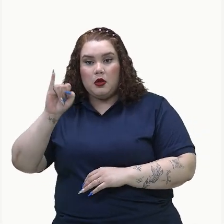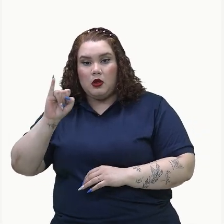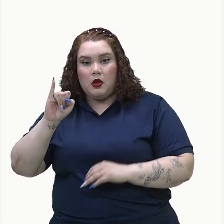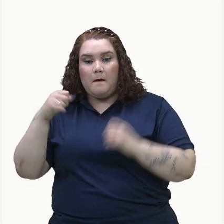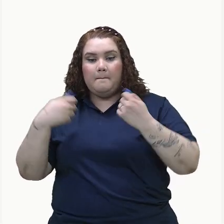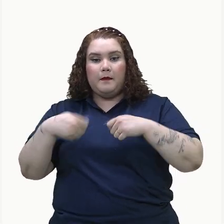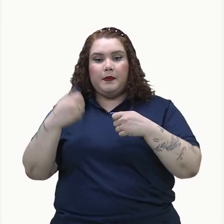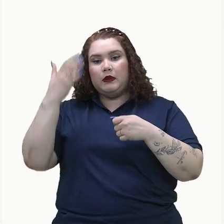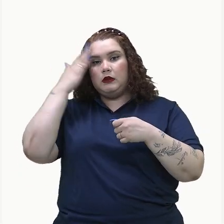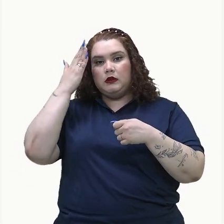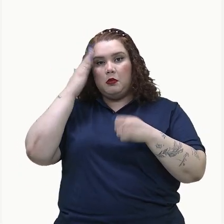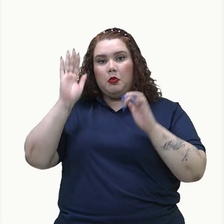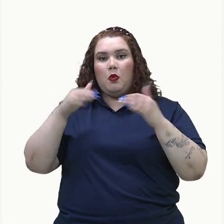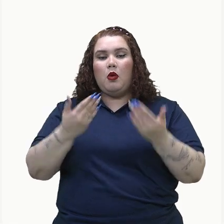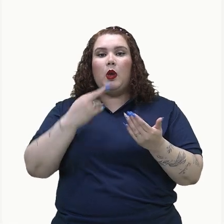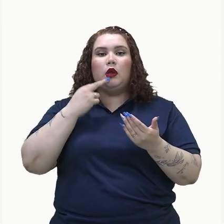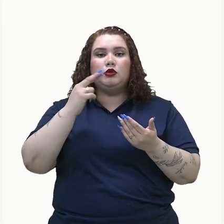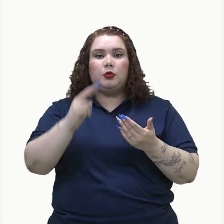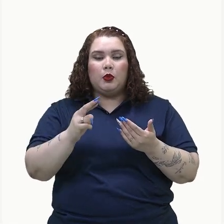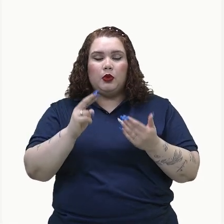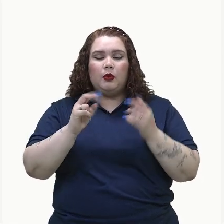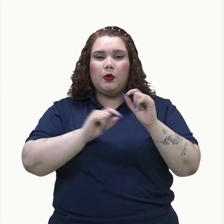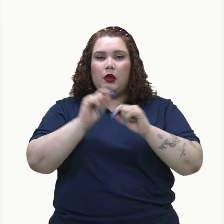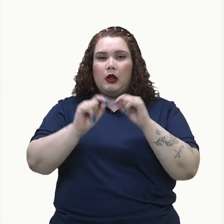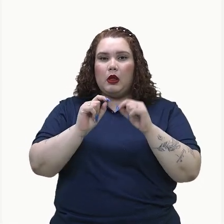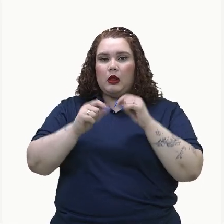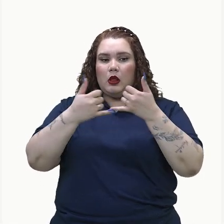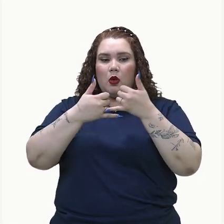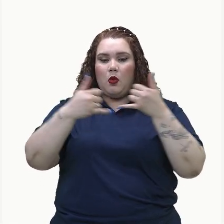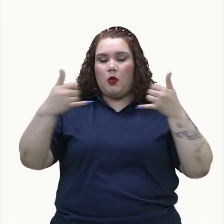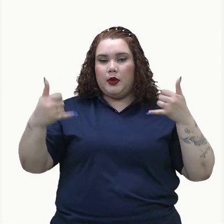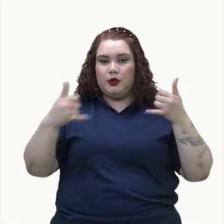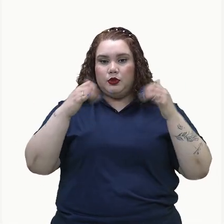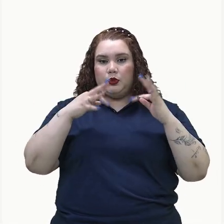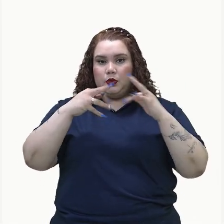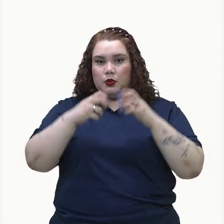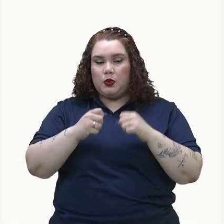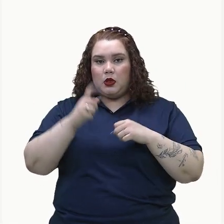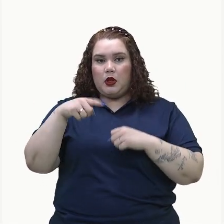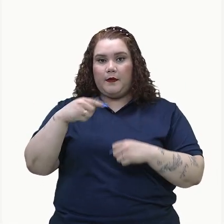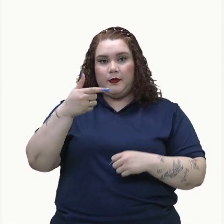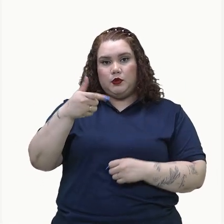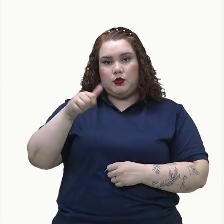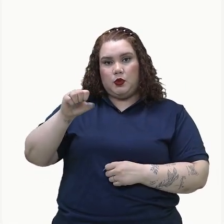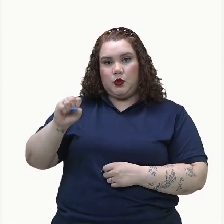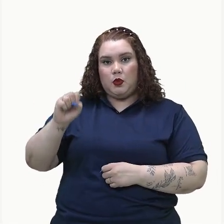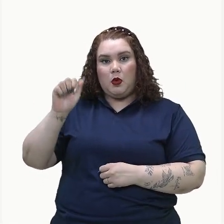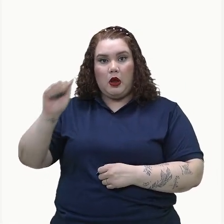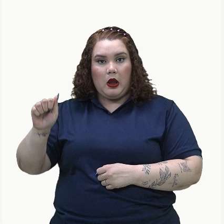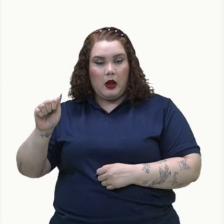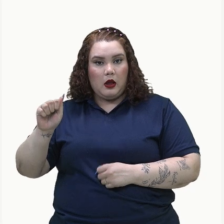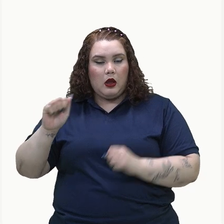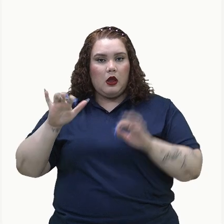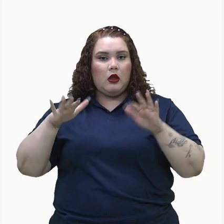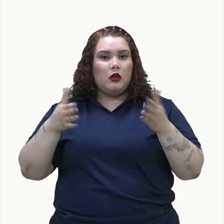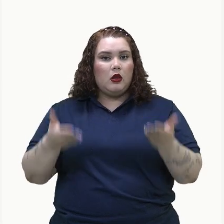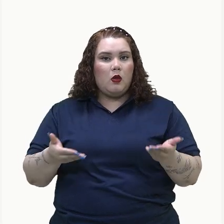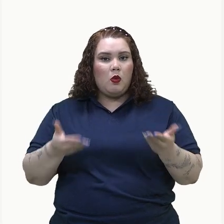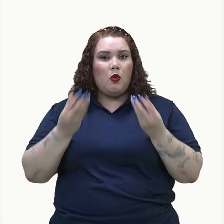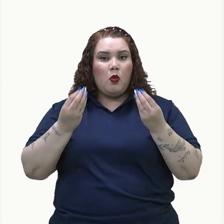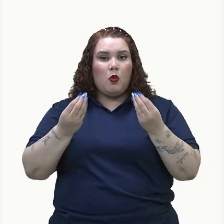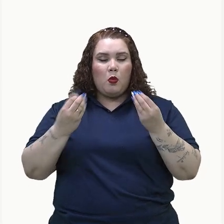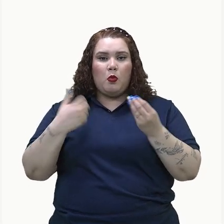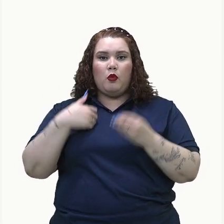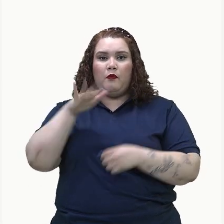da corrente total e ela está informada aqui. A corrente total vale 28 amperes. Então, olha só, pessoal, para mim